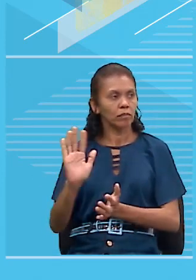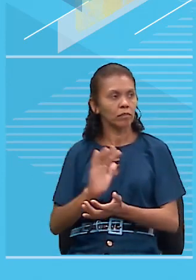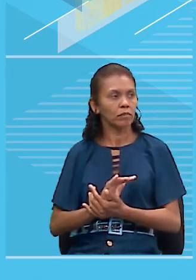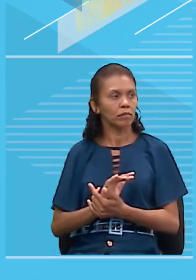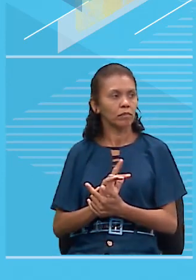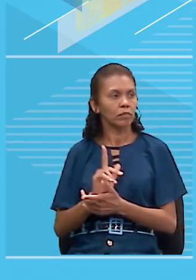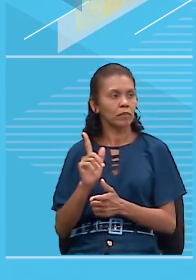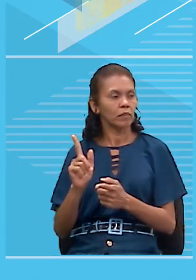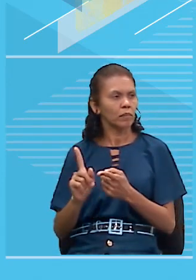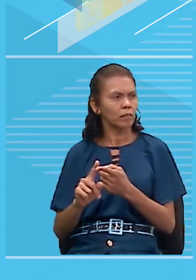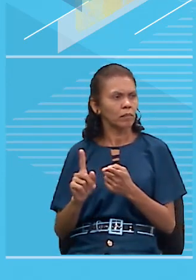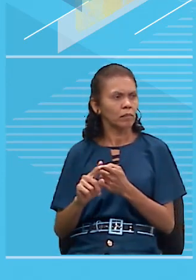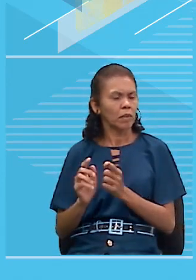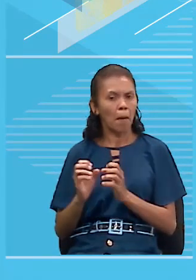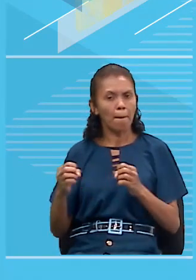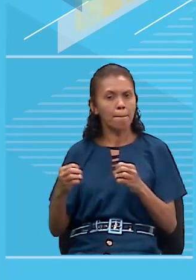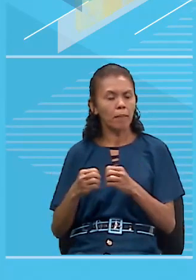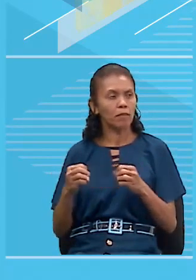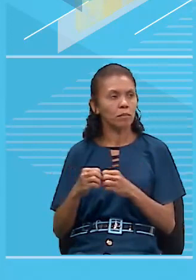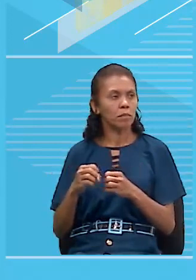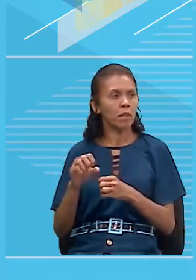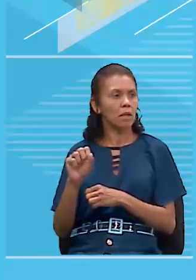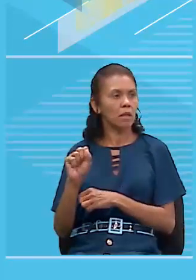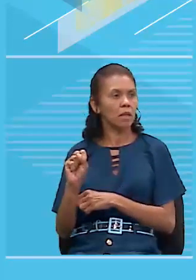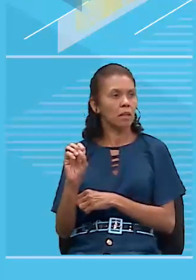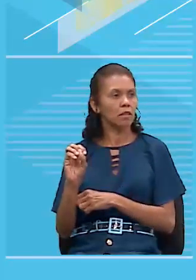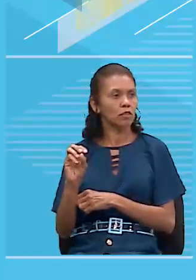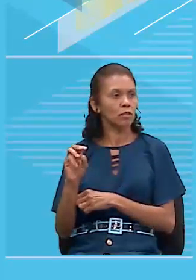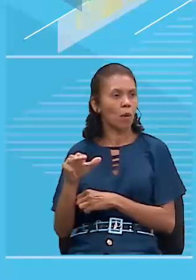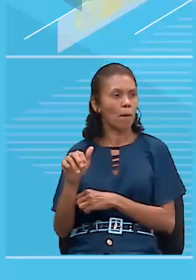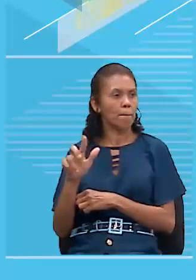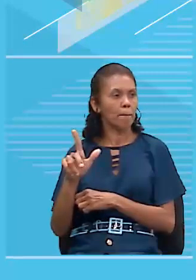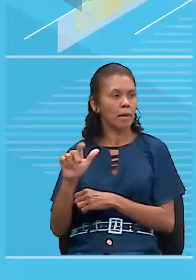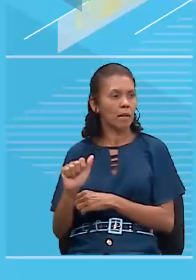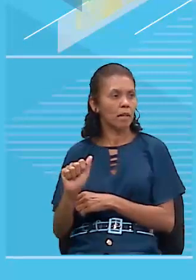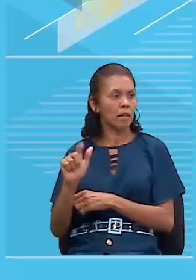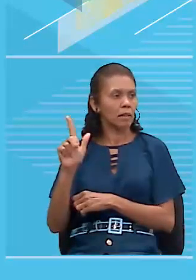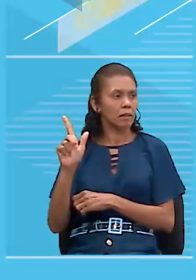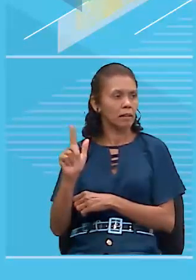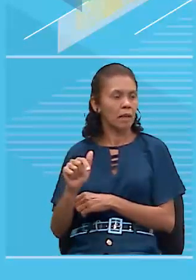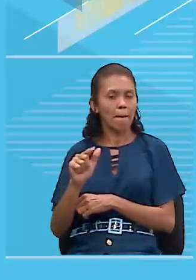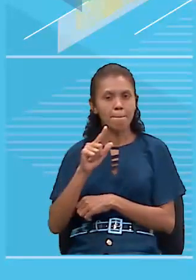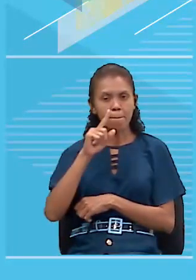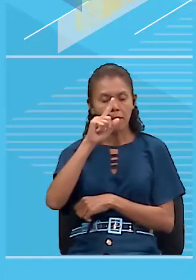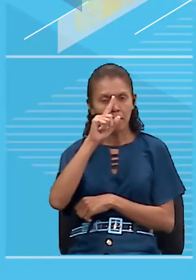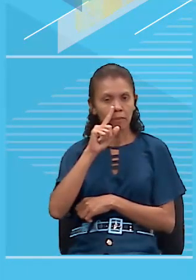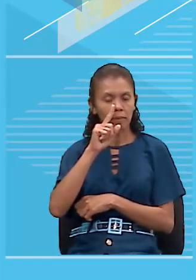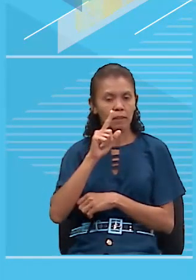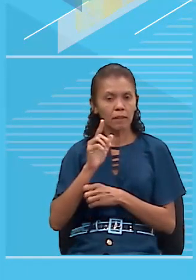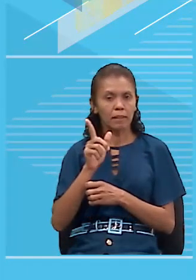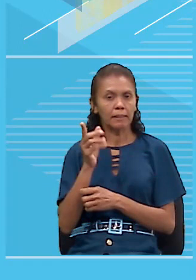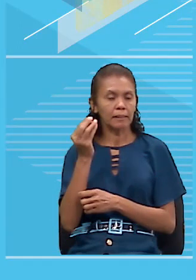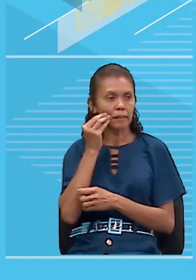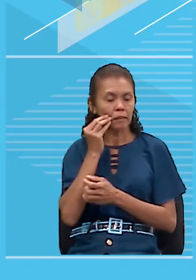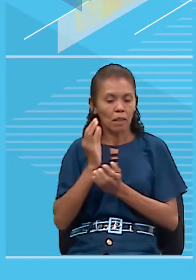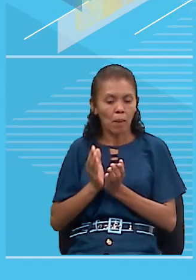a Somália olha aí ó o perigo tá bem aí você tentar fazer a rota